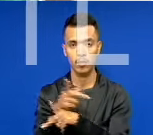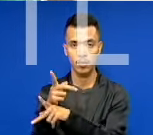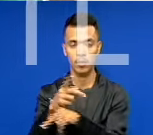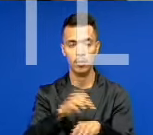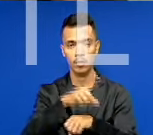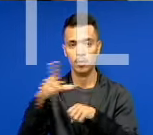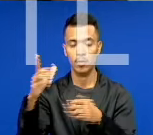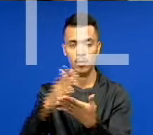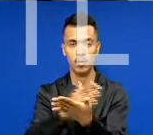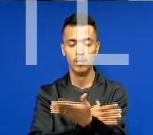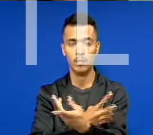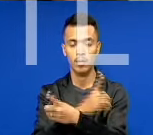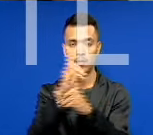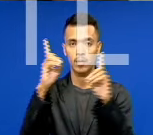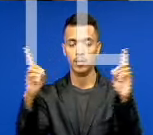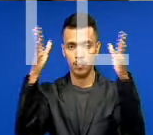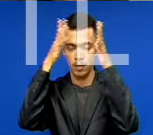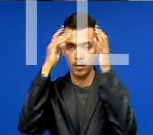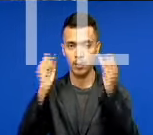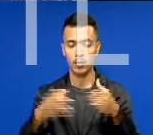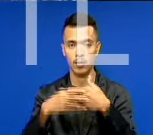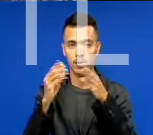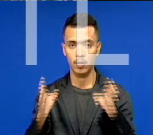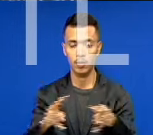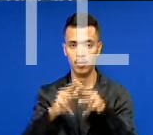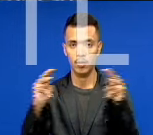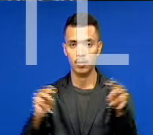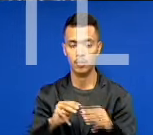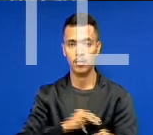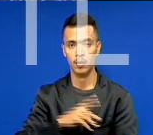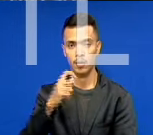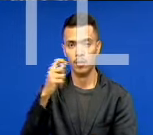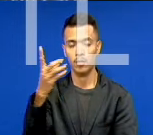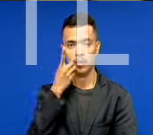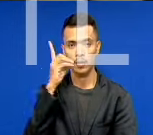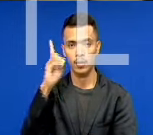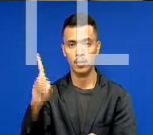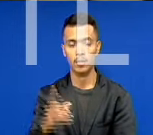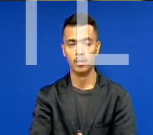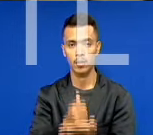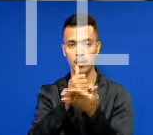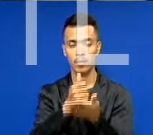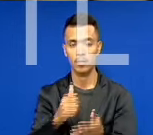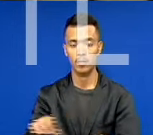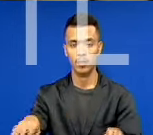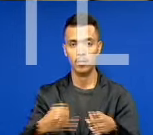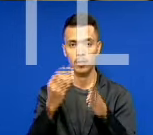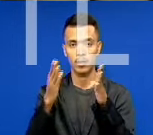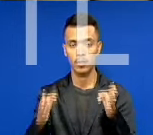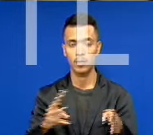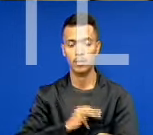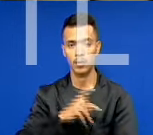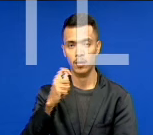haburas democracia. Presidente da Autoridade do Município Manatuto, Luiz Fernandes, declara ne protidão, onde apoia serviço jornalista e Manatuto,